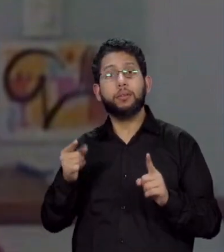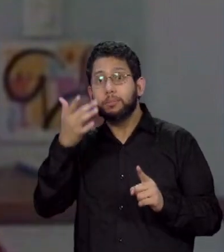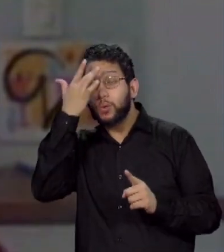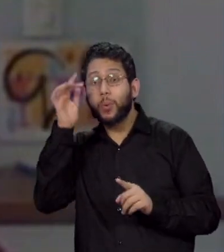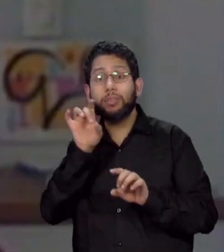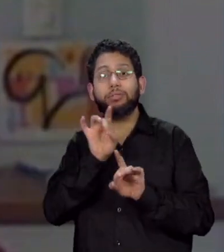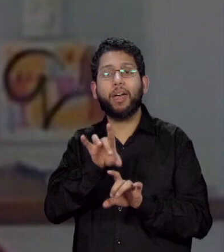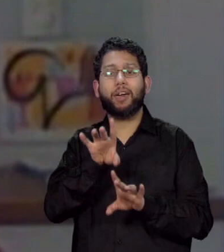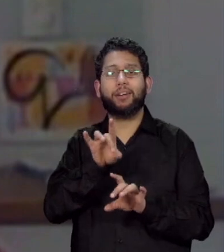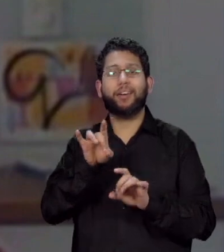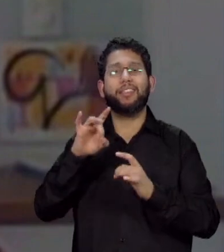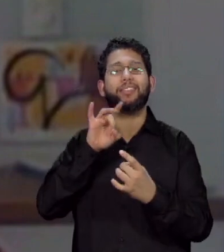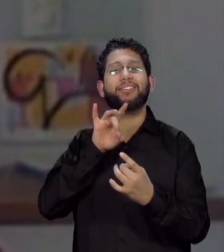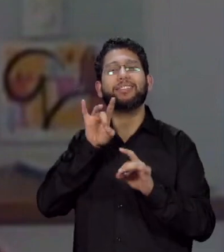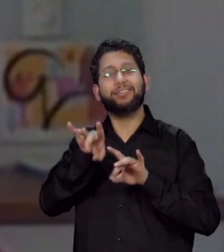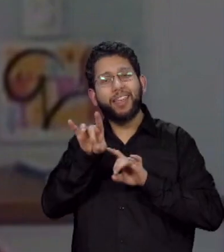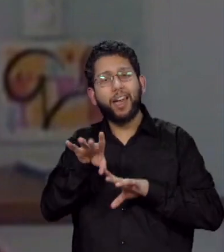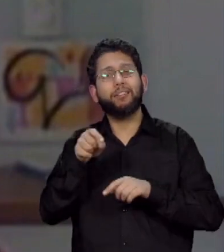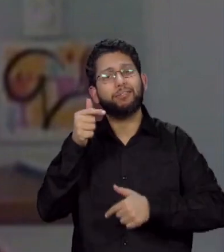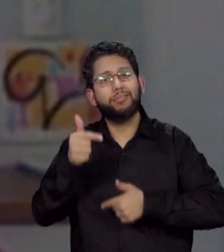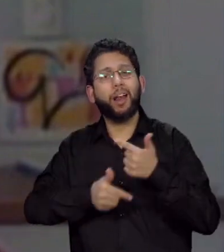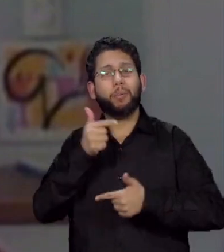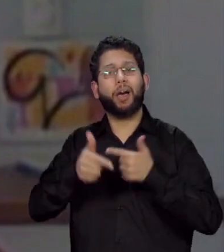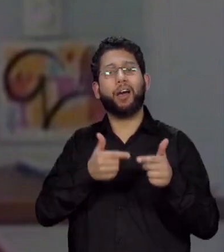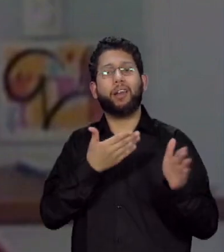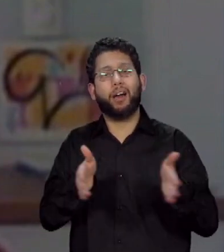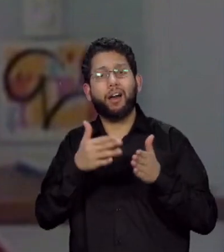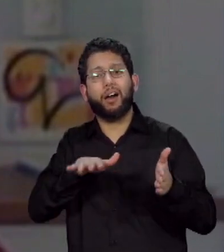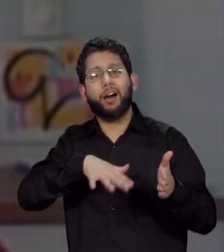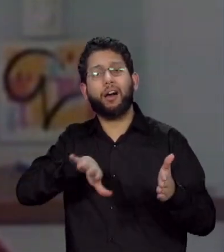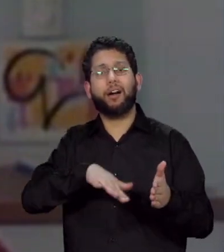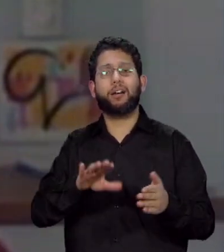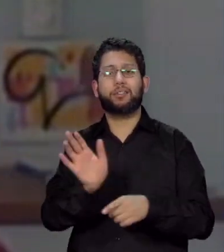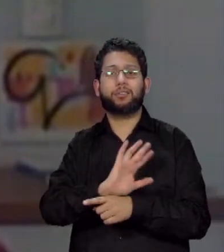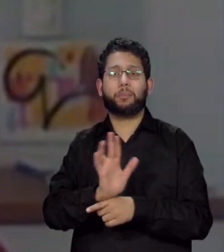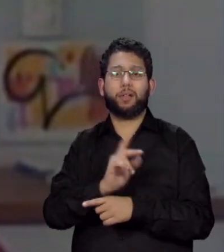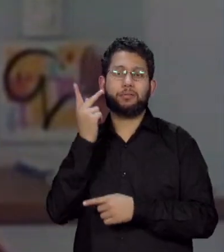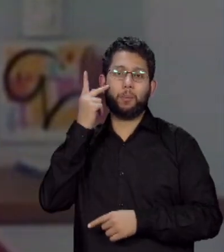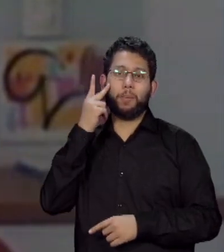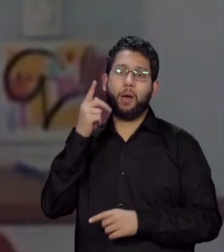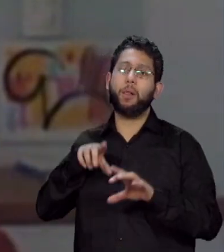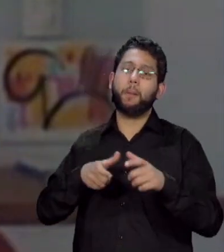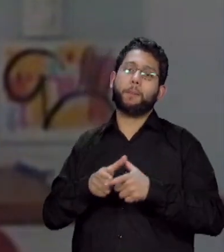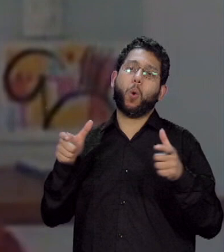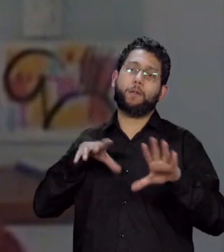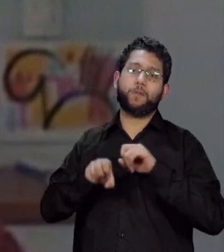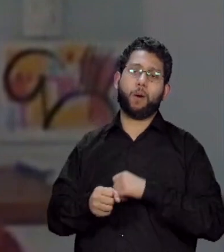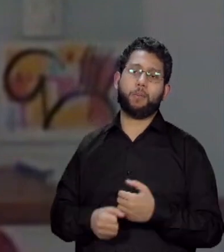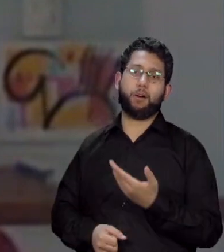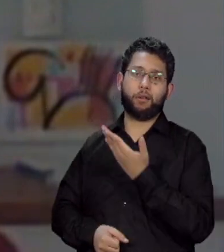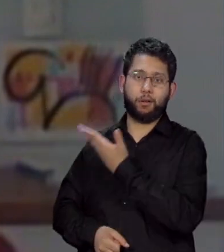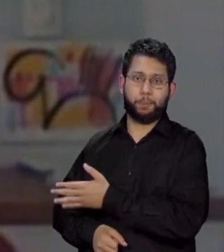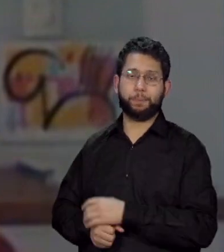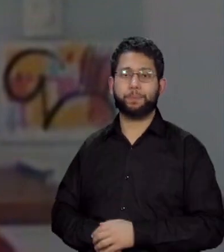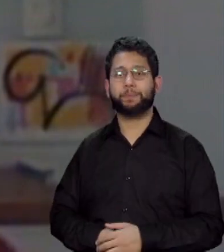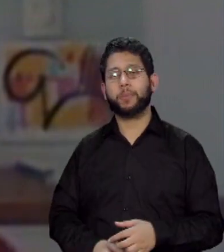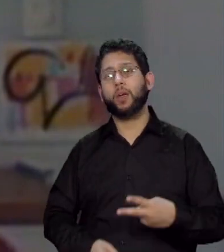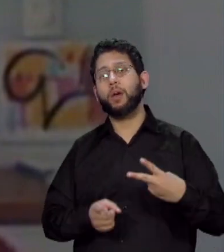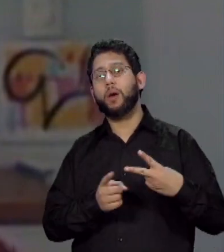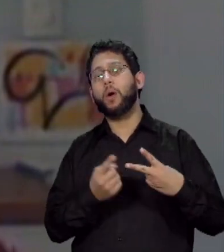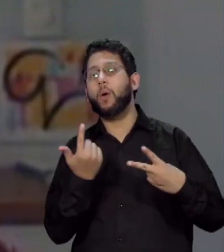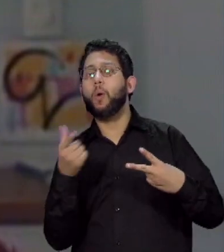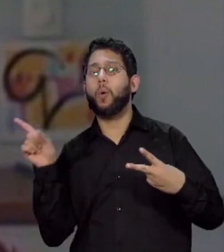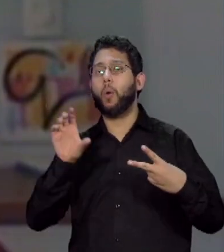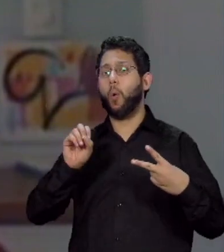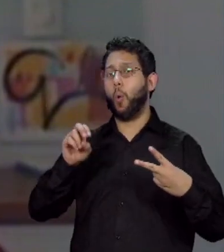Criar, lê-se #Criar em Movimento. Né, principalmente paulista. Uma outra ONG que eu posso